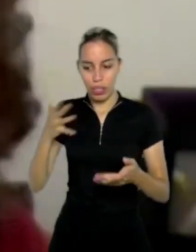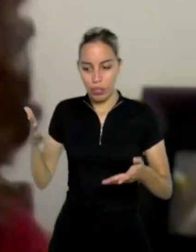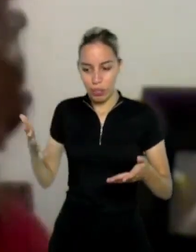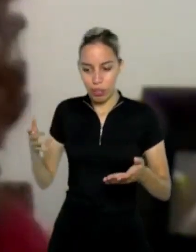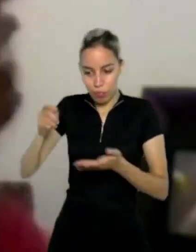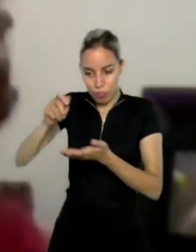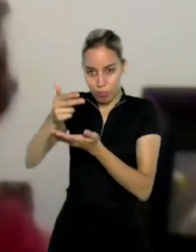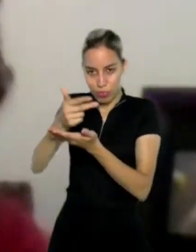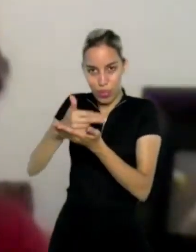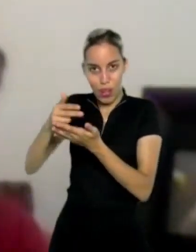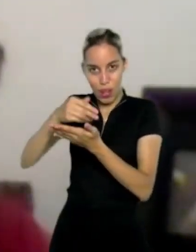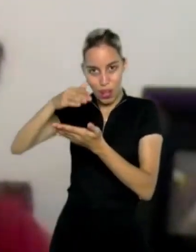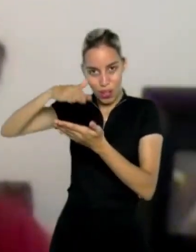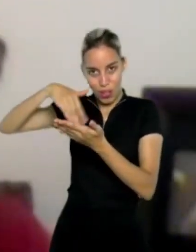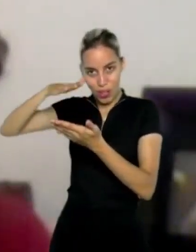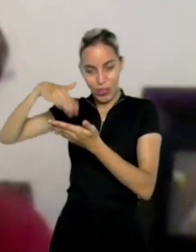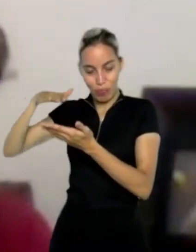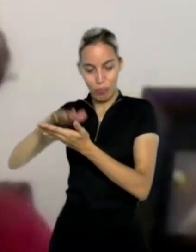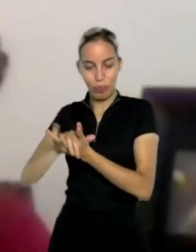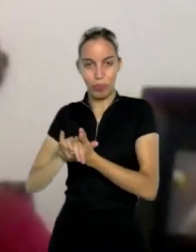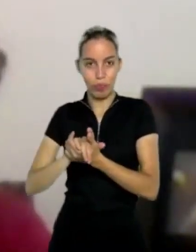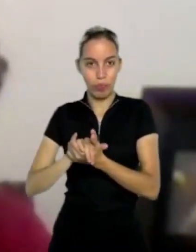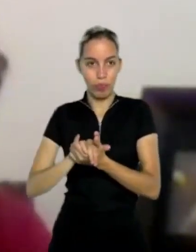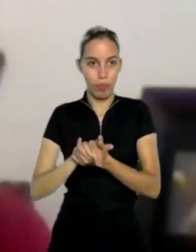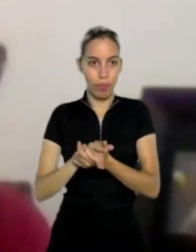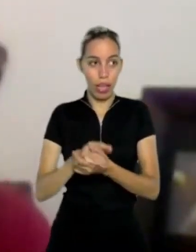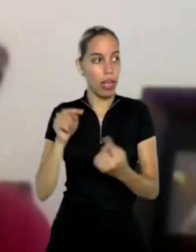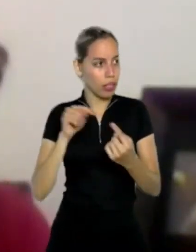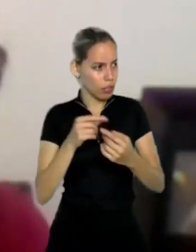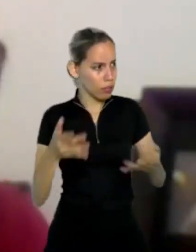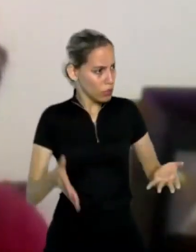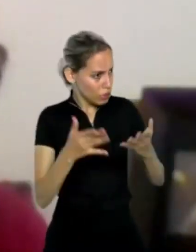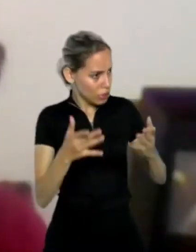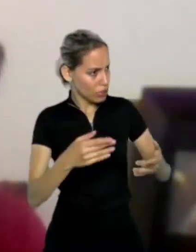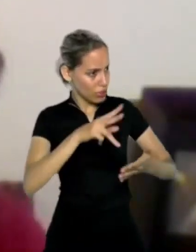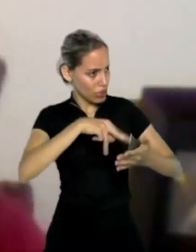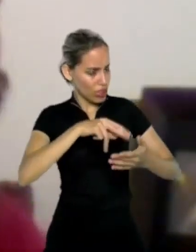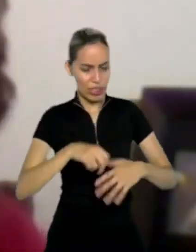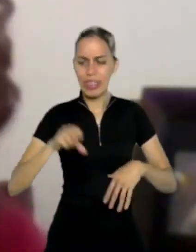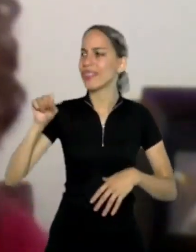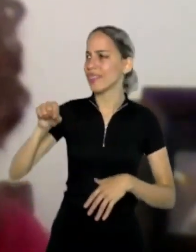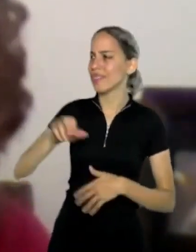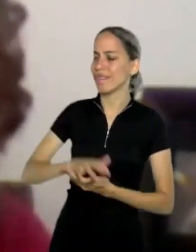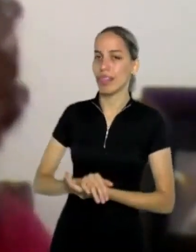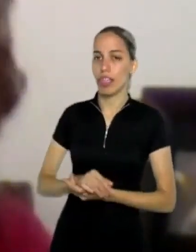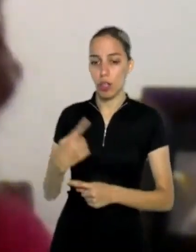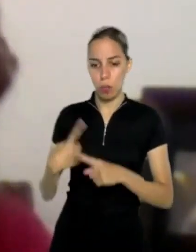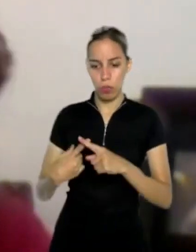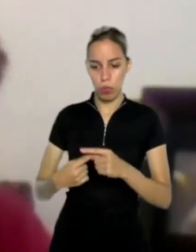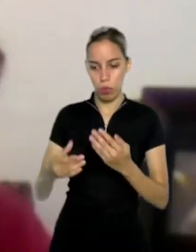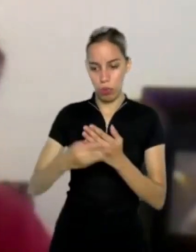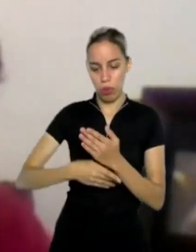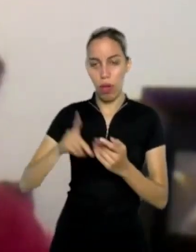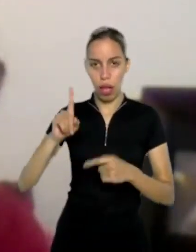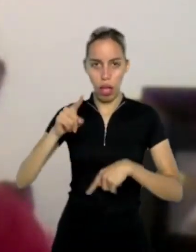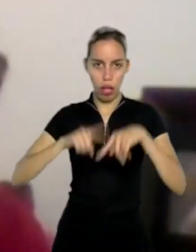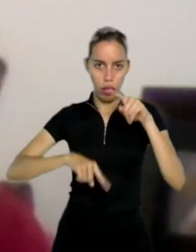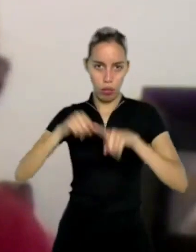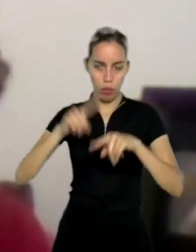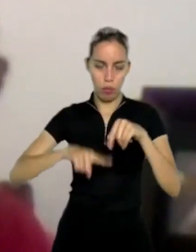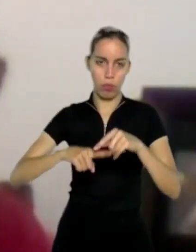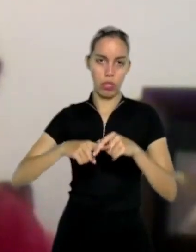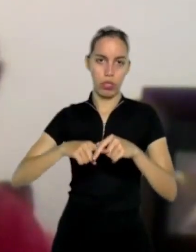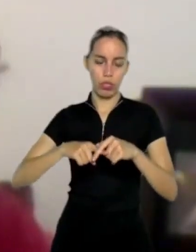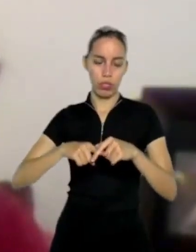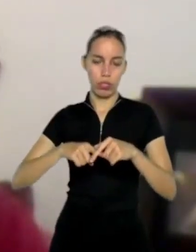isso. Porque o livro tem que ser um livro, o livro é um objeto de consumo, né? Ele tem que ser, tem que pegar, tem